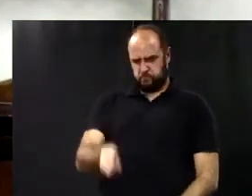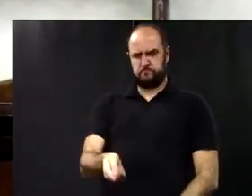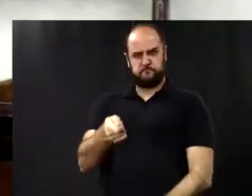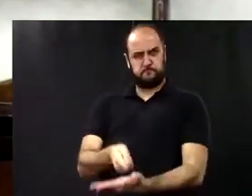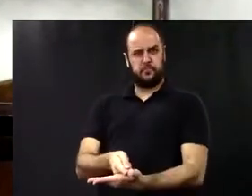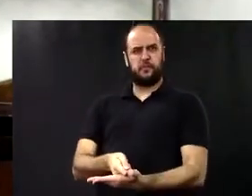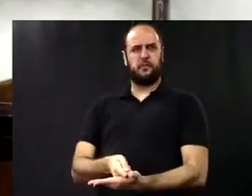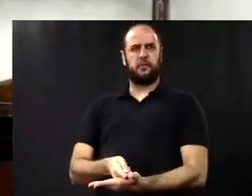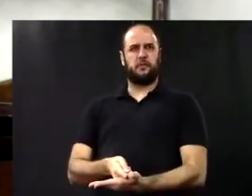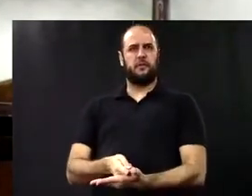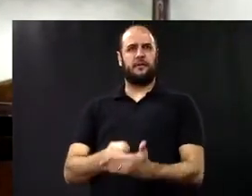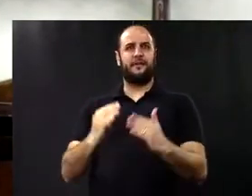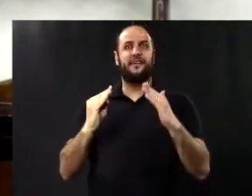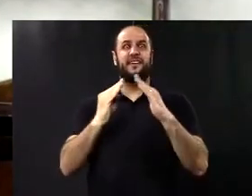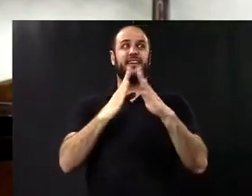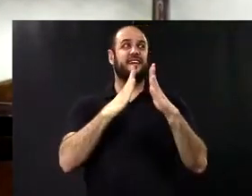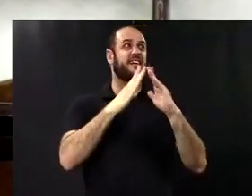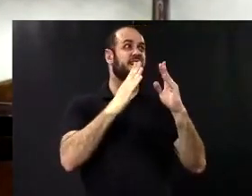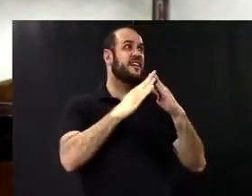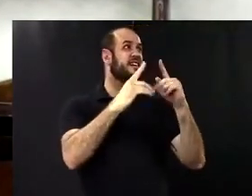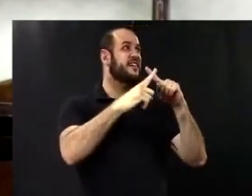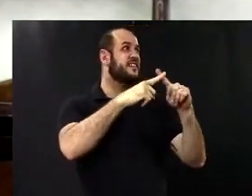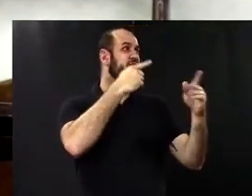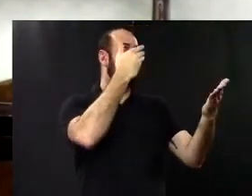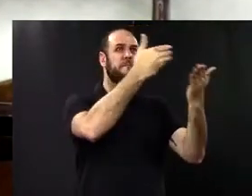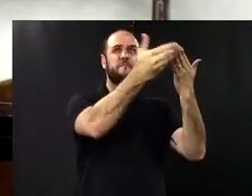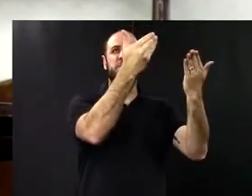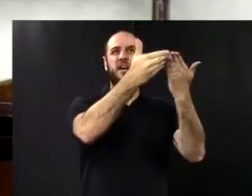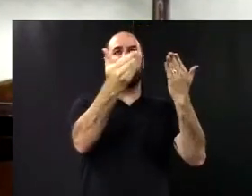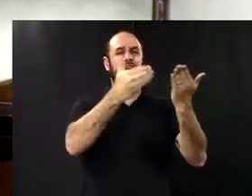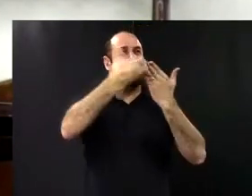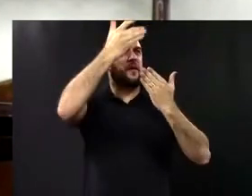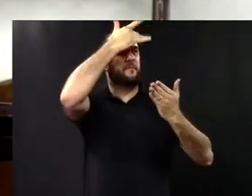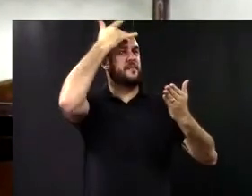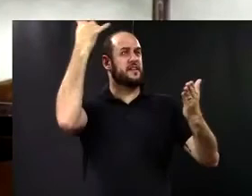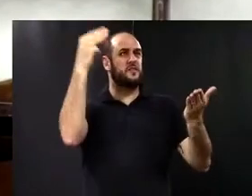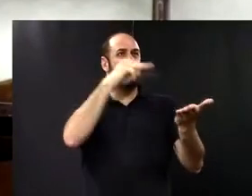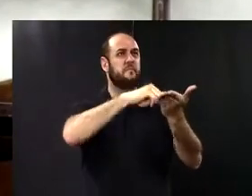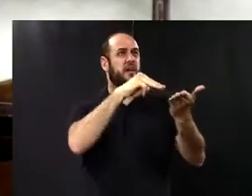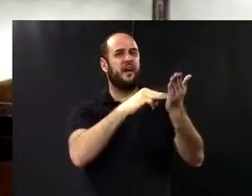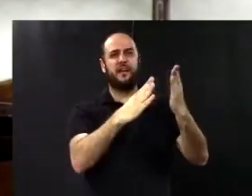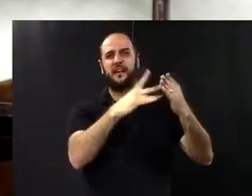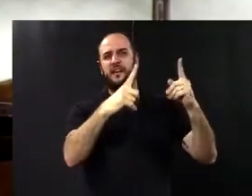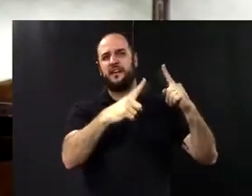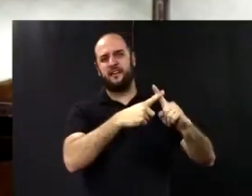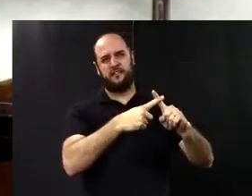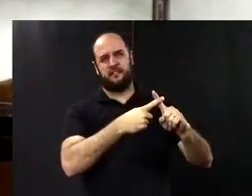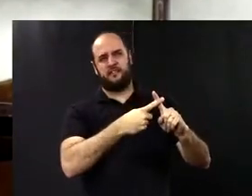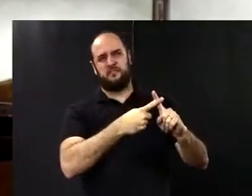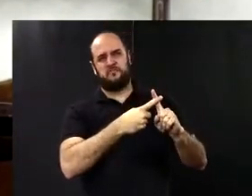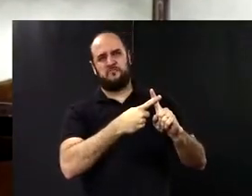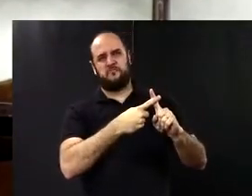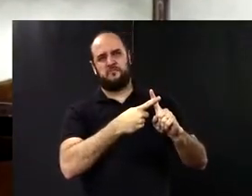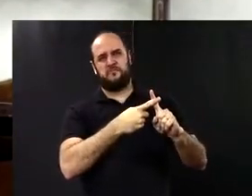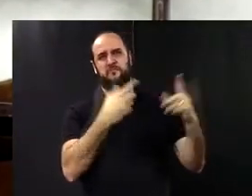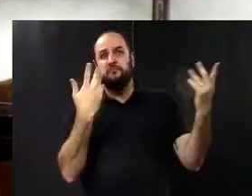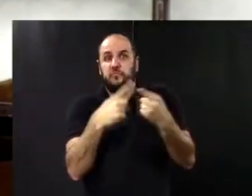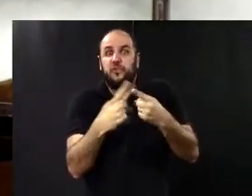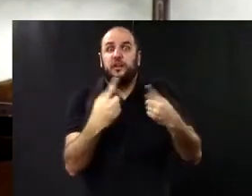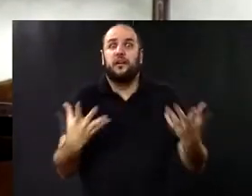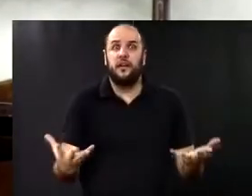igreja tem perdido o tato na disciplina dos seus membros. Por quê?